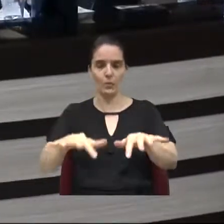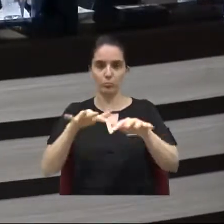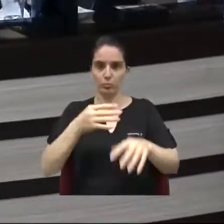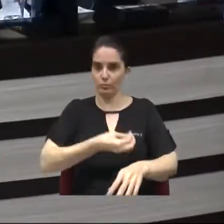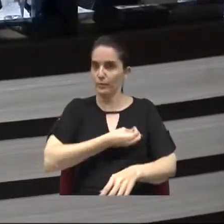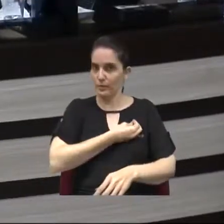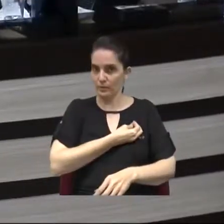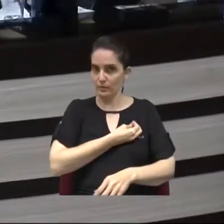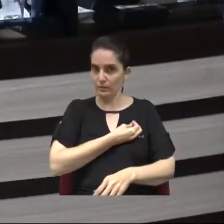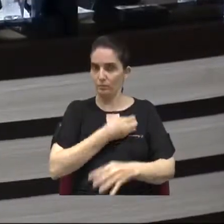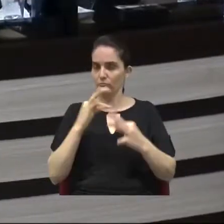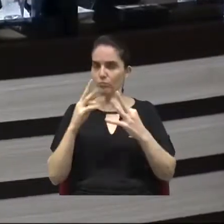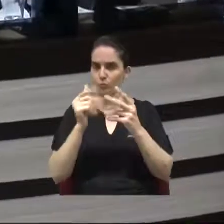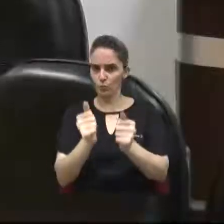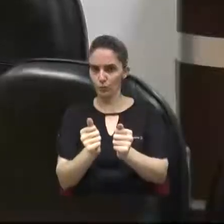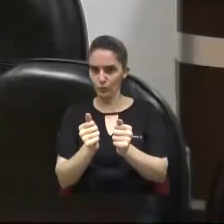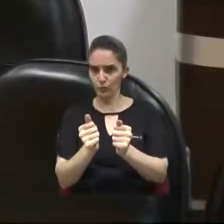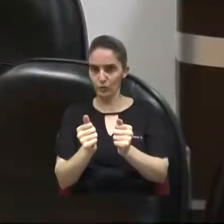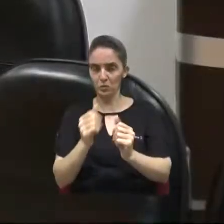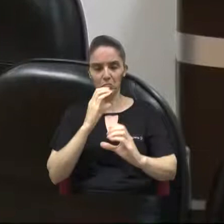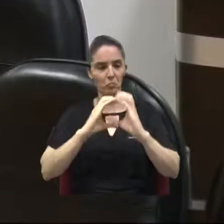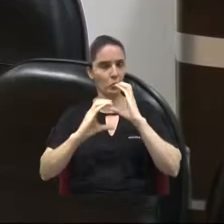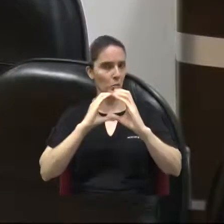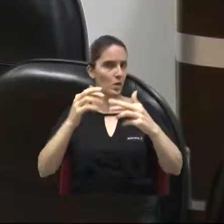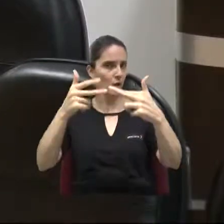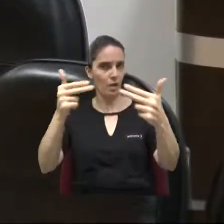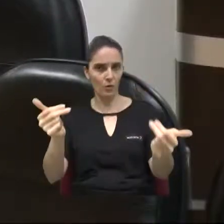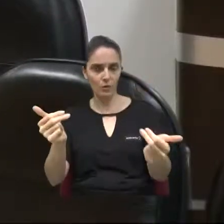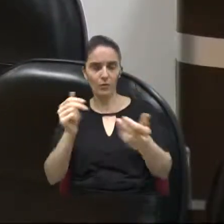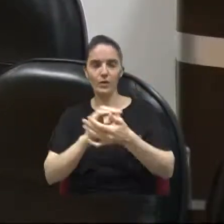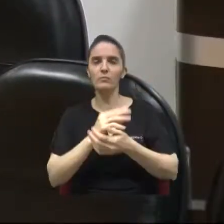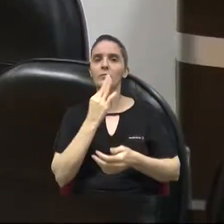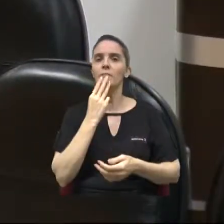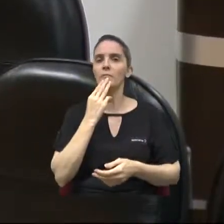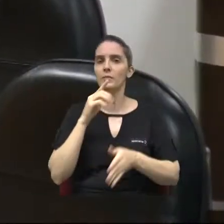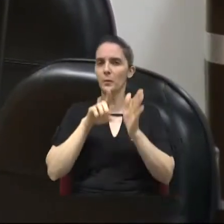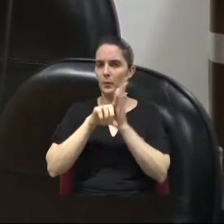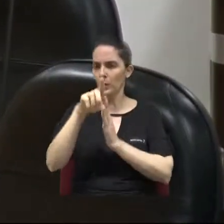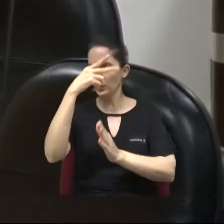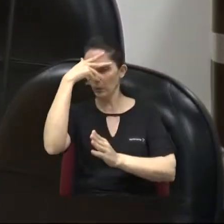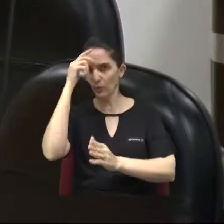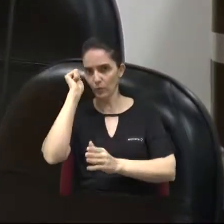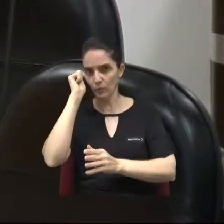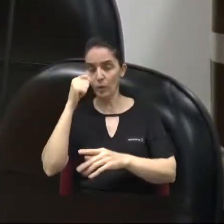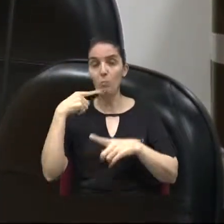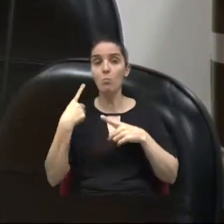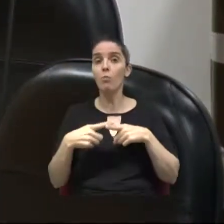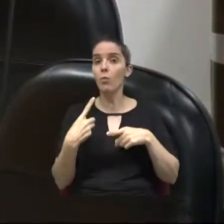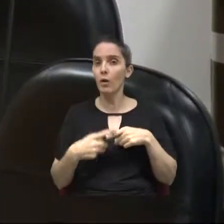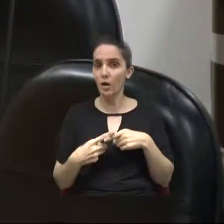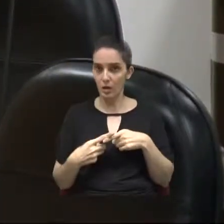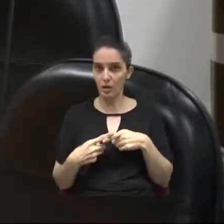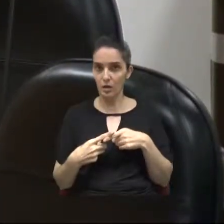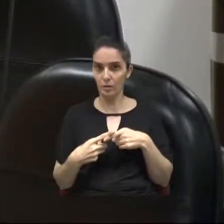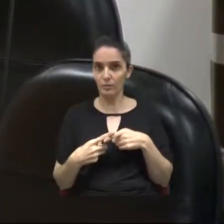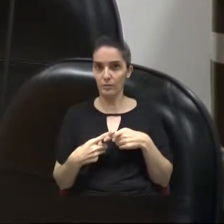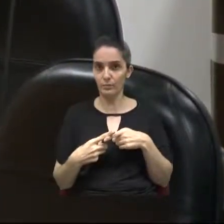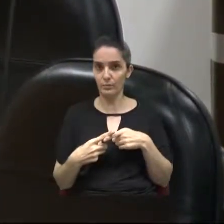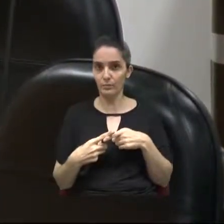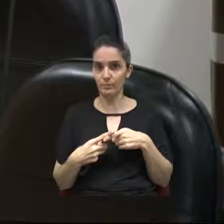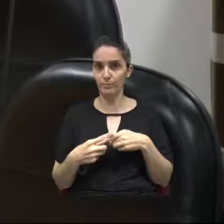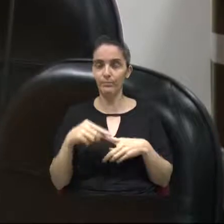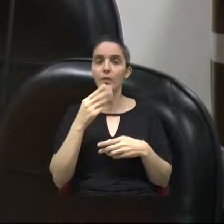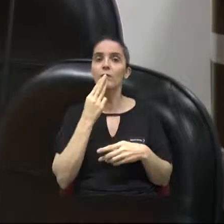presente, público que nos acompanha pelos meios de comunicação, eu fiz esse requerimento, senhor presidente, em virtude de algumas visitas que nós